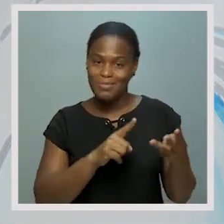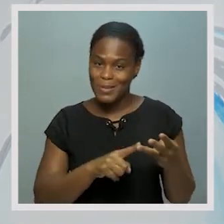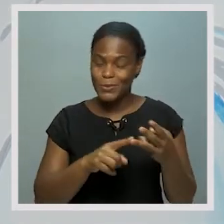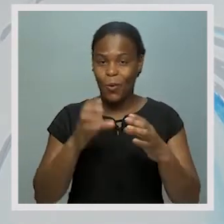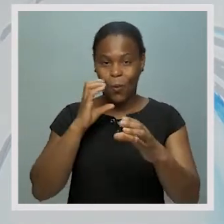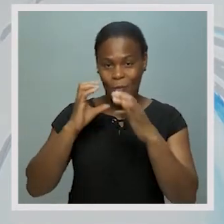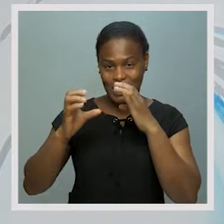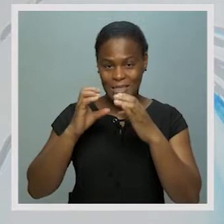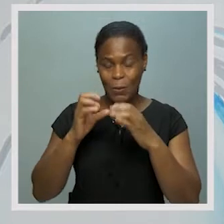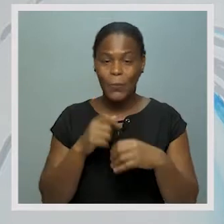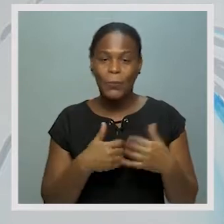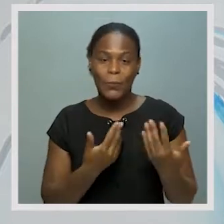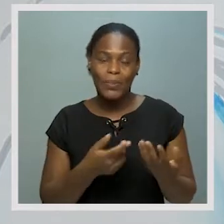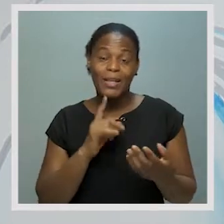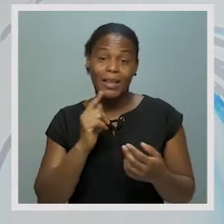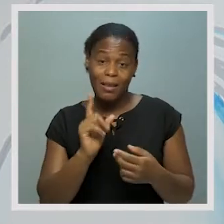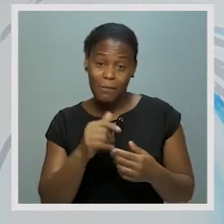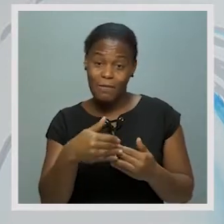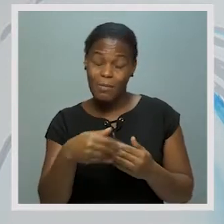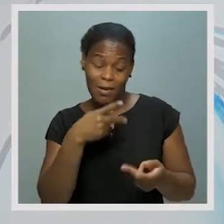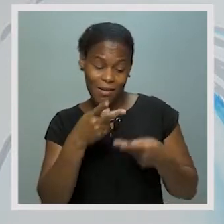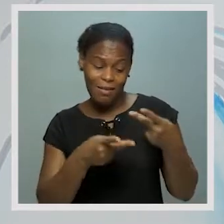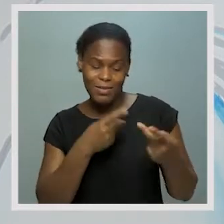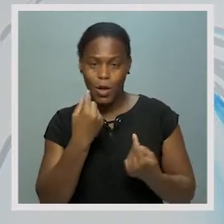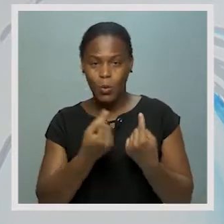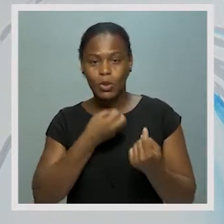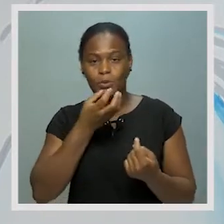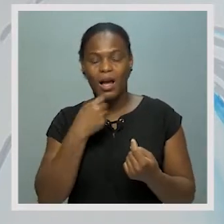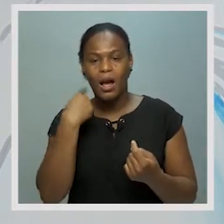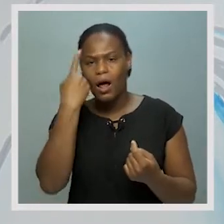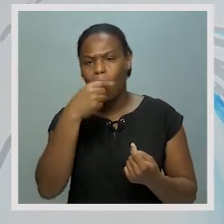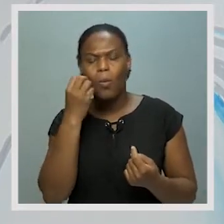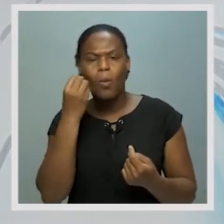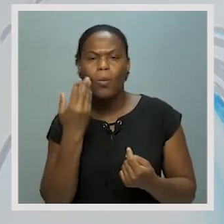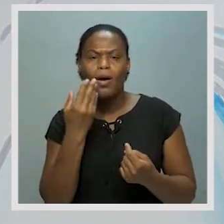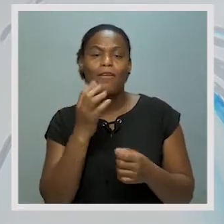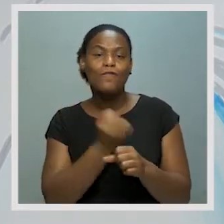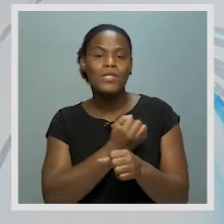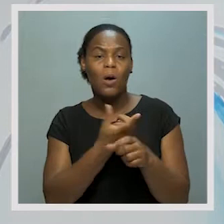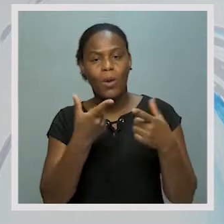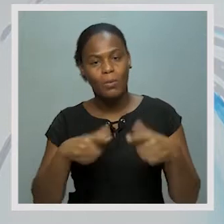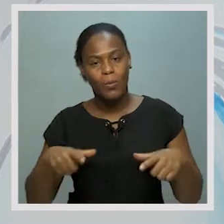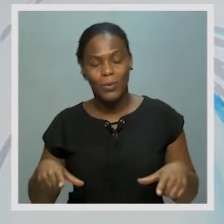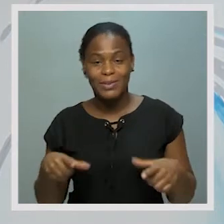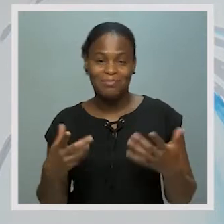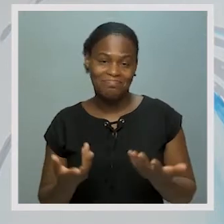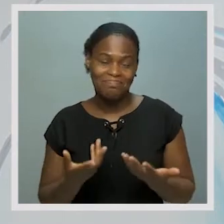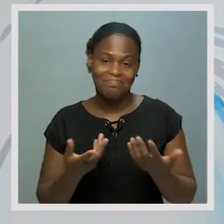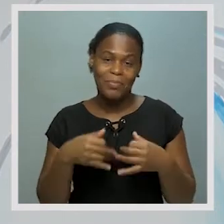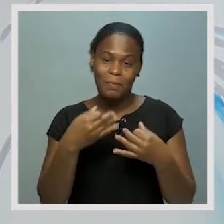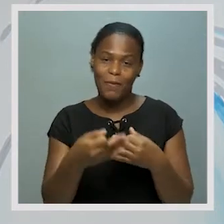elementos da comunicação. Estaremos a analisar algumas características das funções de